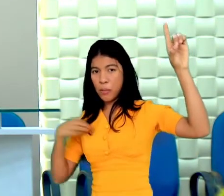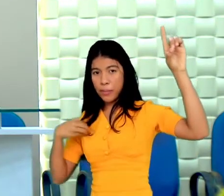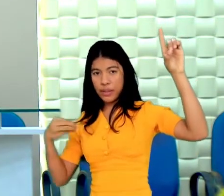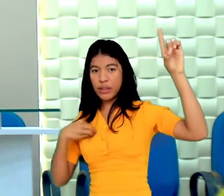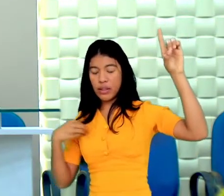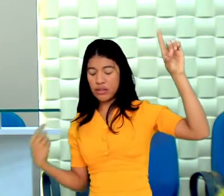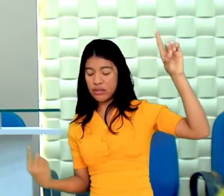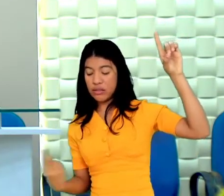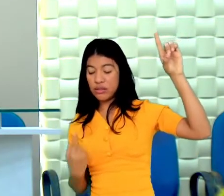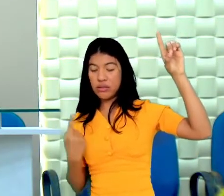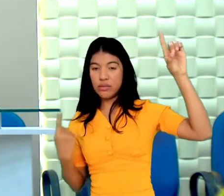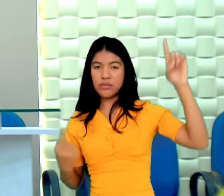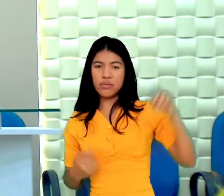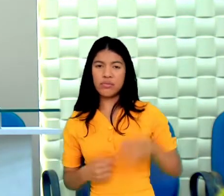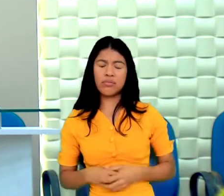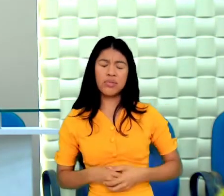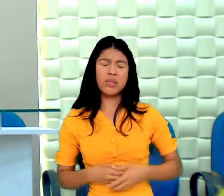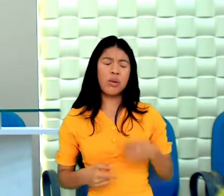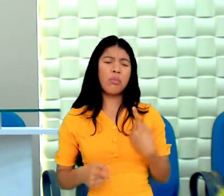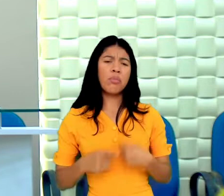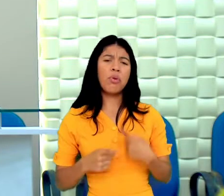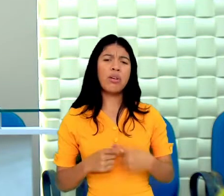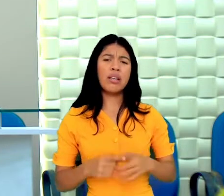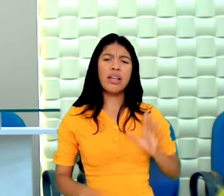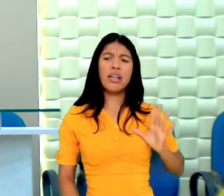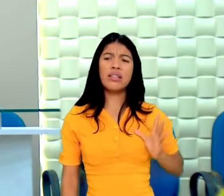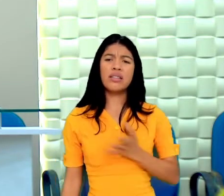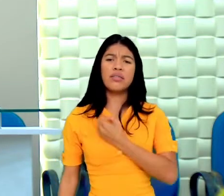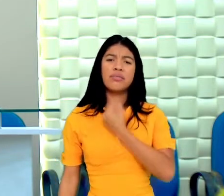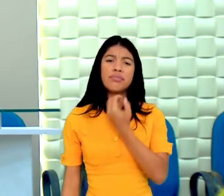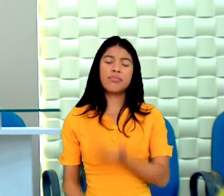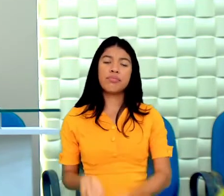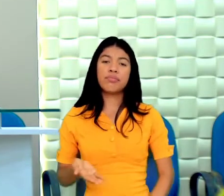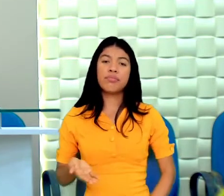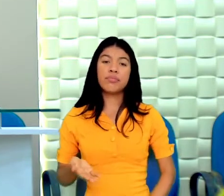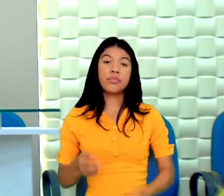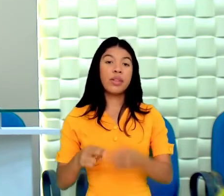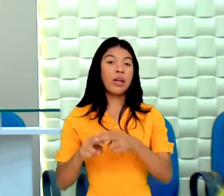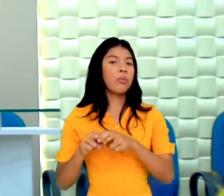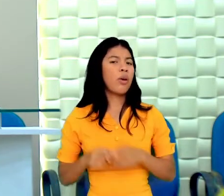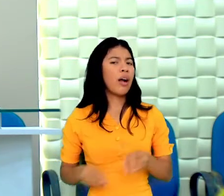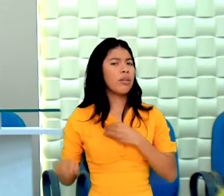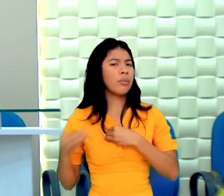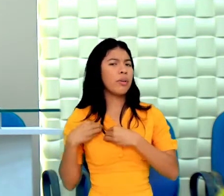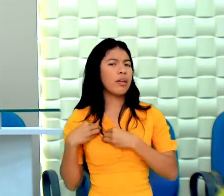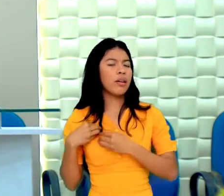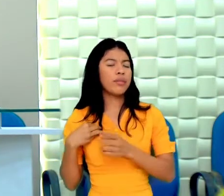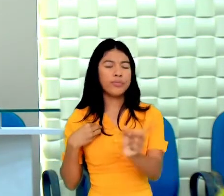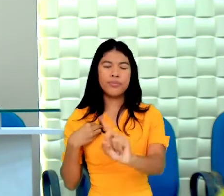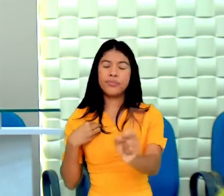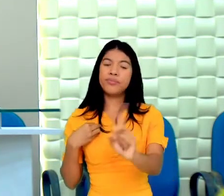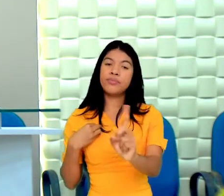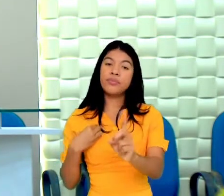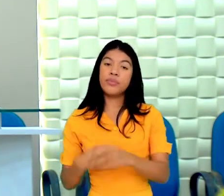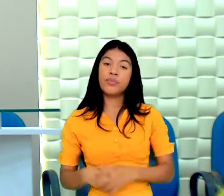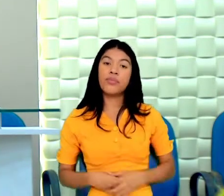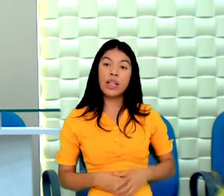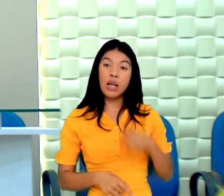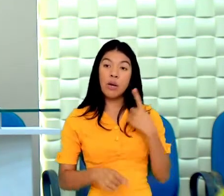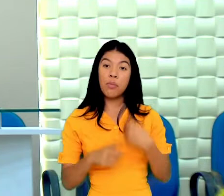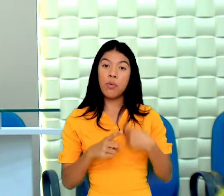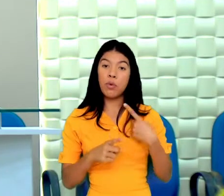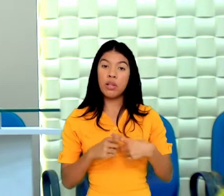por que esta pessoa perdeu a salvação? Por causa dos seus pecados? Não, porque ela não quis